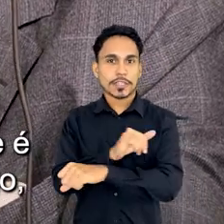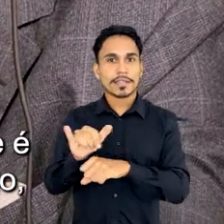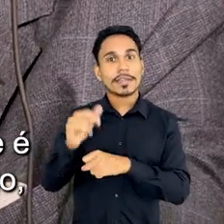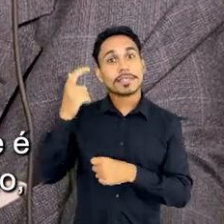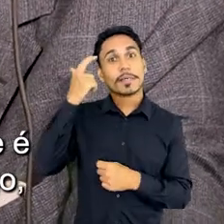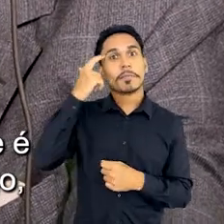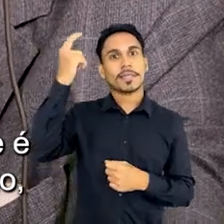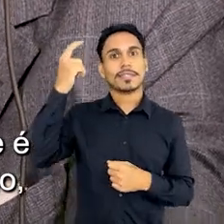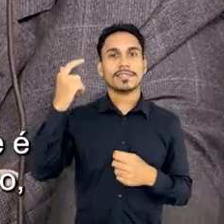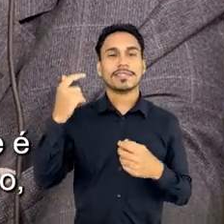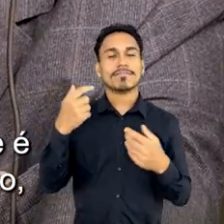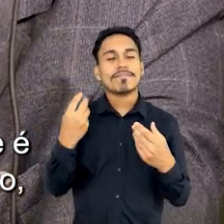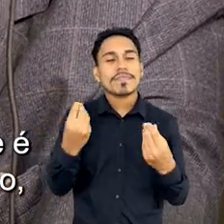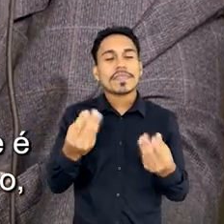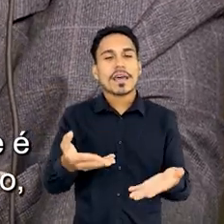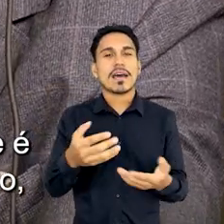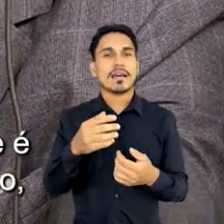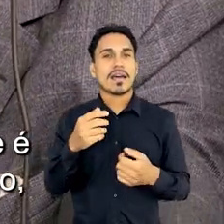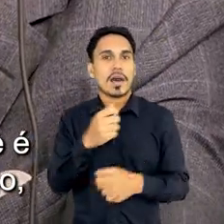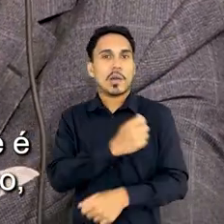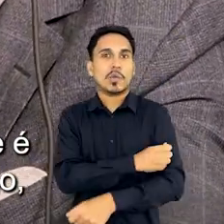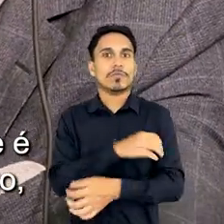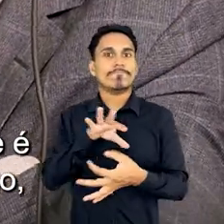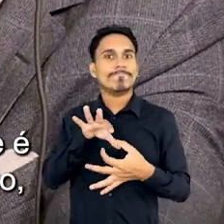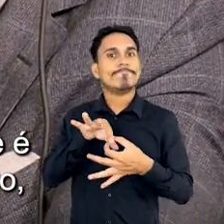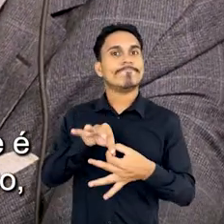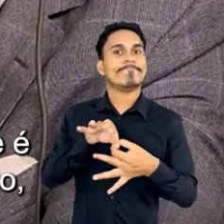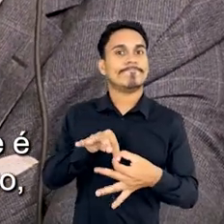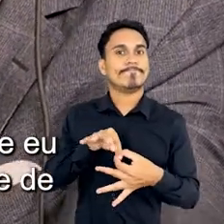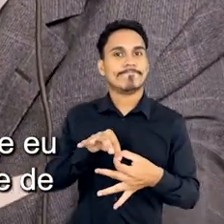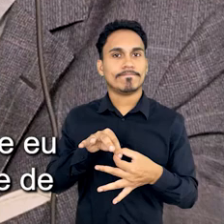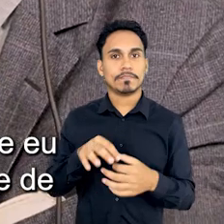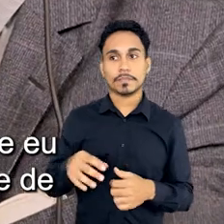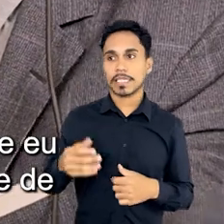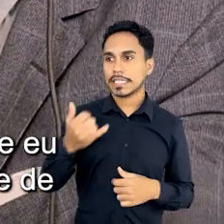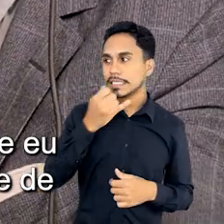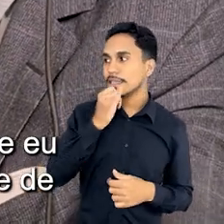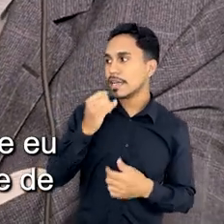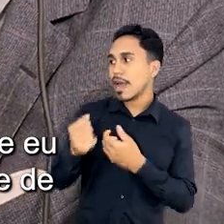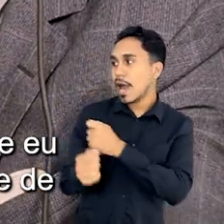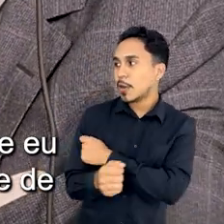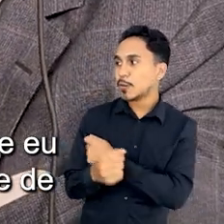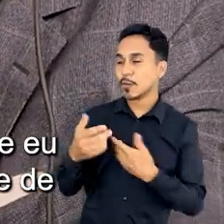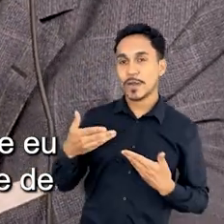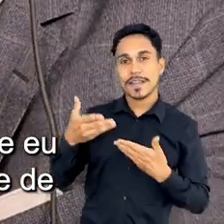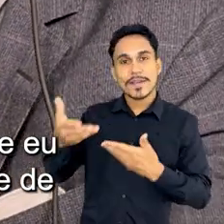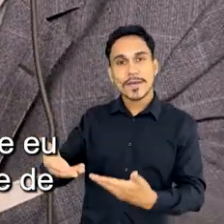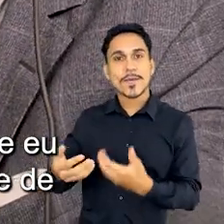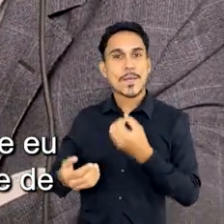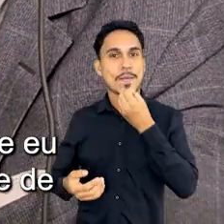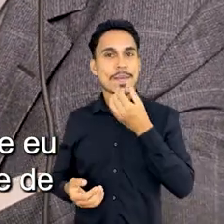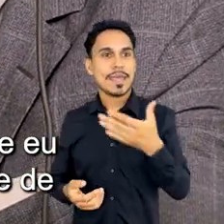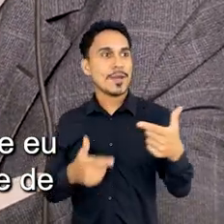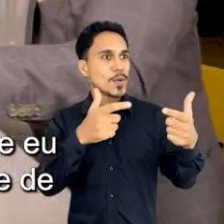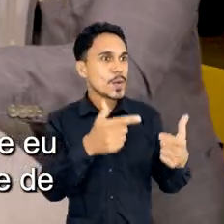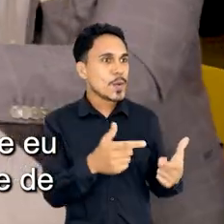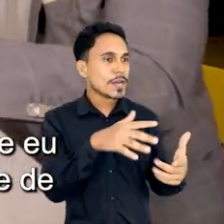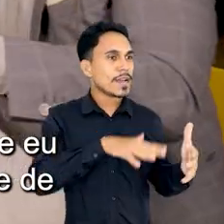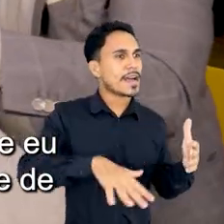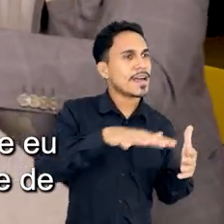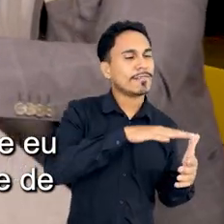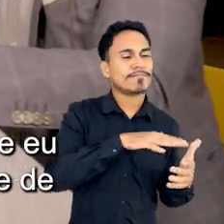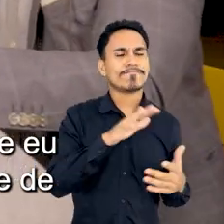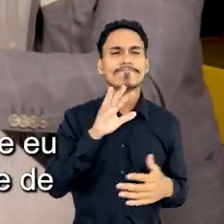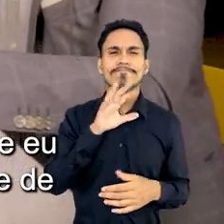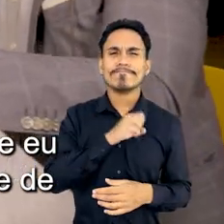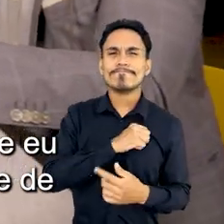vínculo que é o que eu prende a escola que onde eu me enxergo fui bem recebido pelos colegas o espaço é o que eu imaginava eu